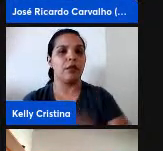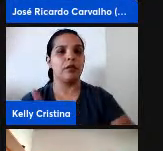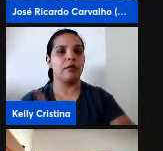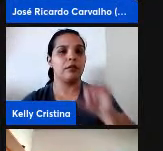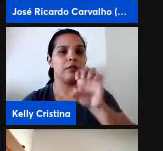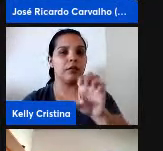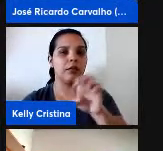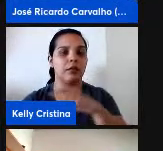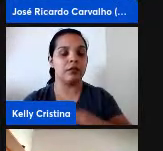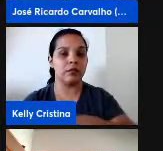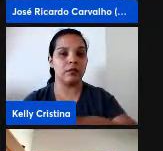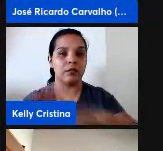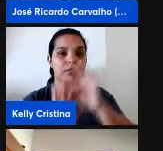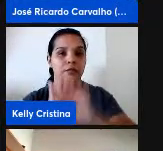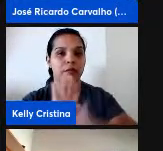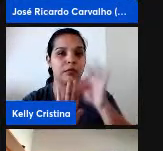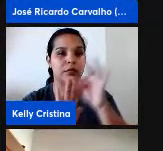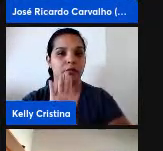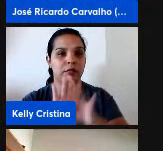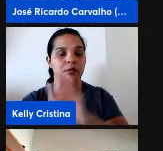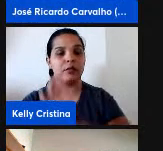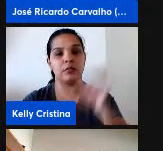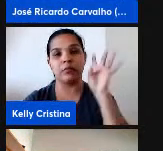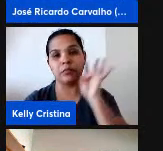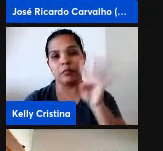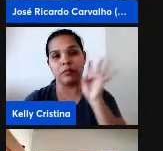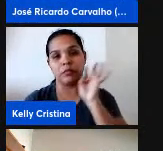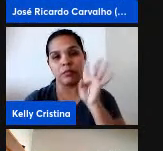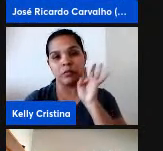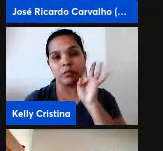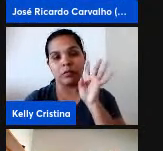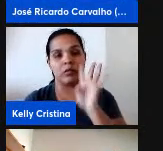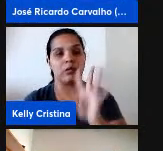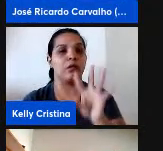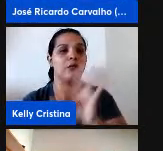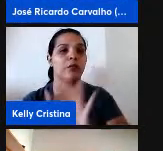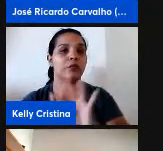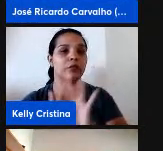esse texto, né, que é muito legal. Esse texto, se você...